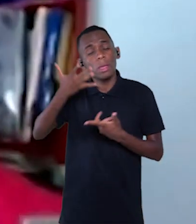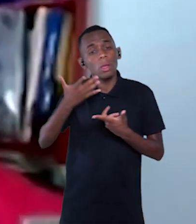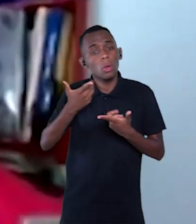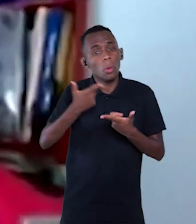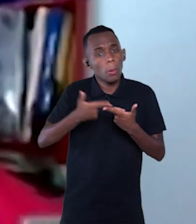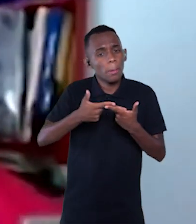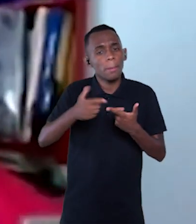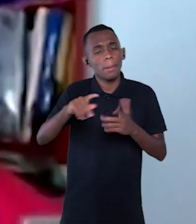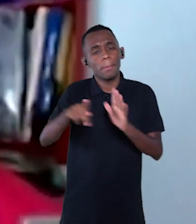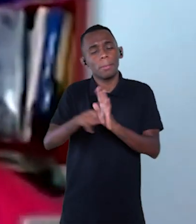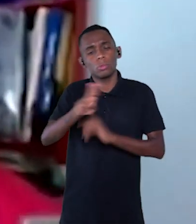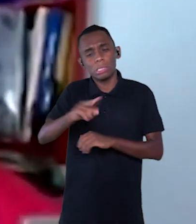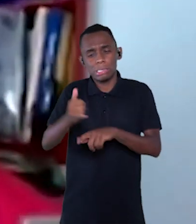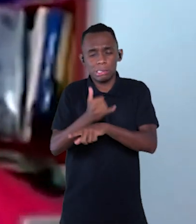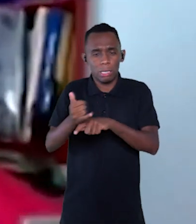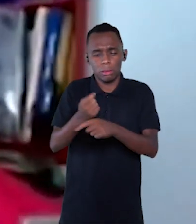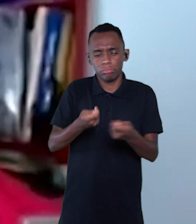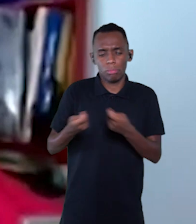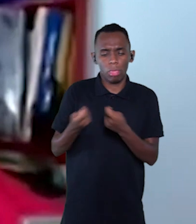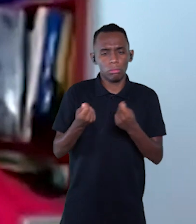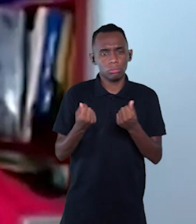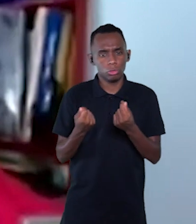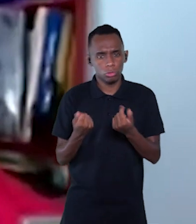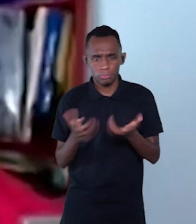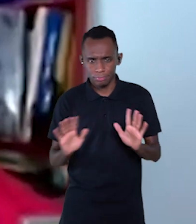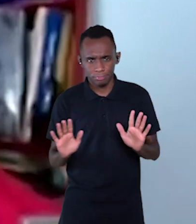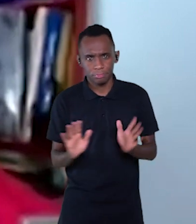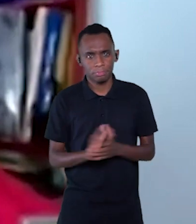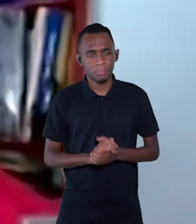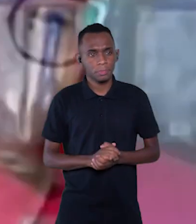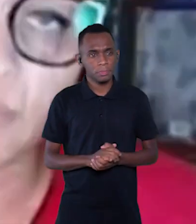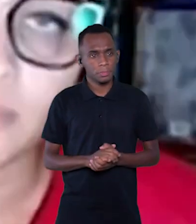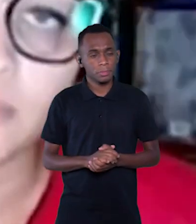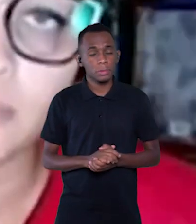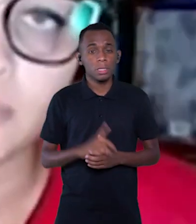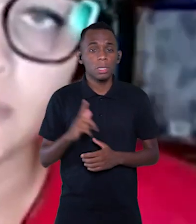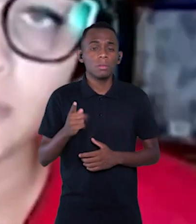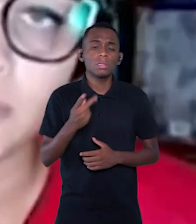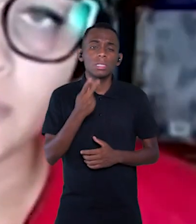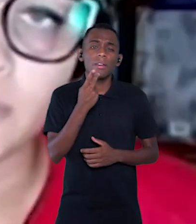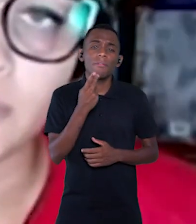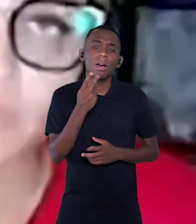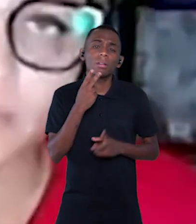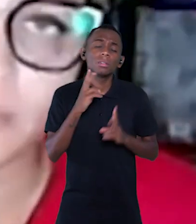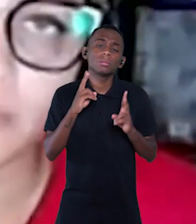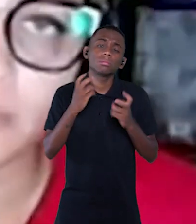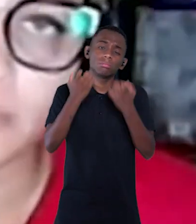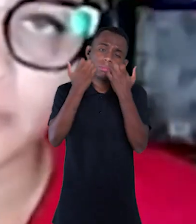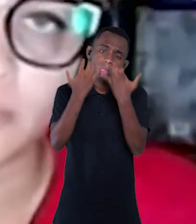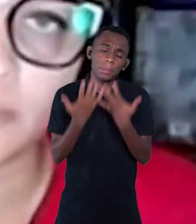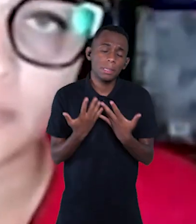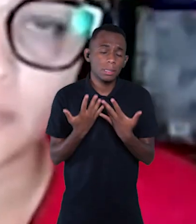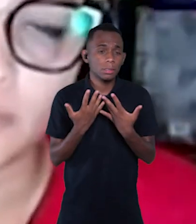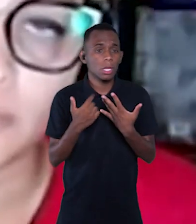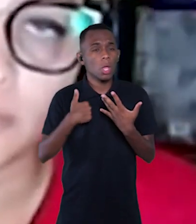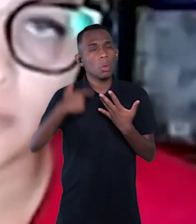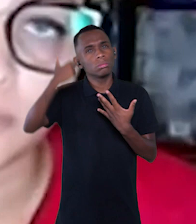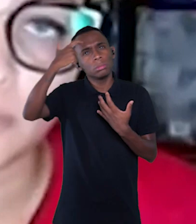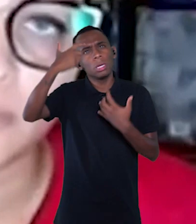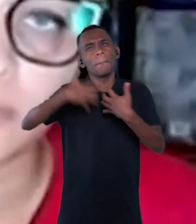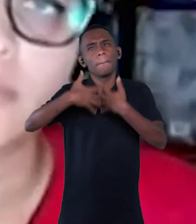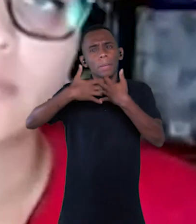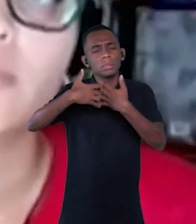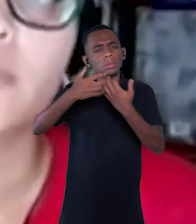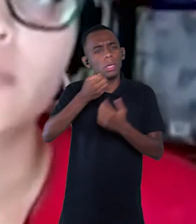solução puramente capitalista, né? Sim, você falando, Júlia, eu